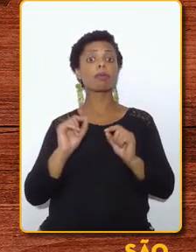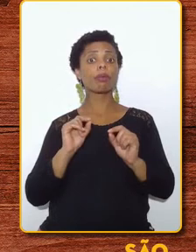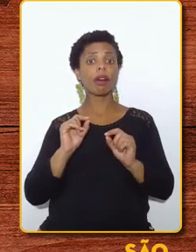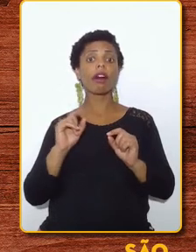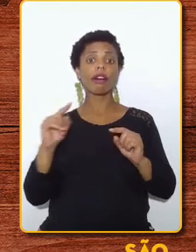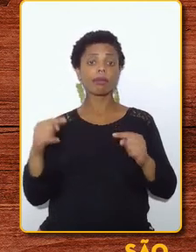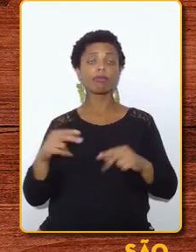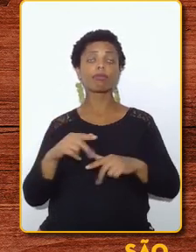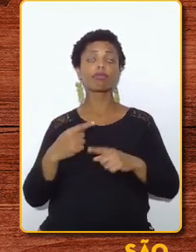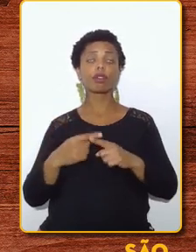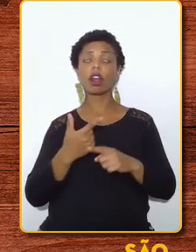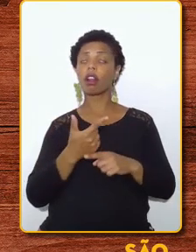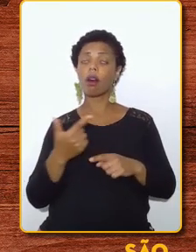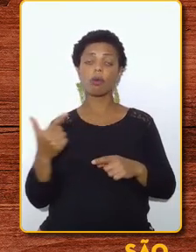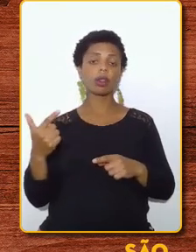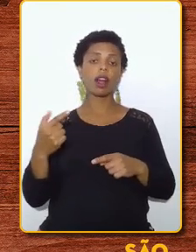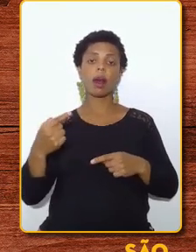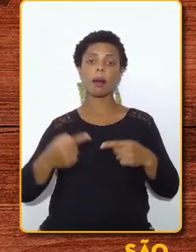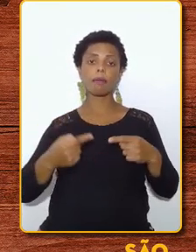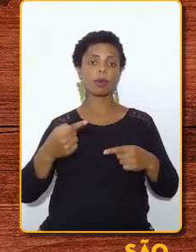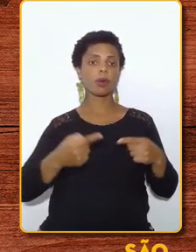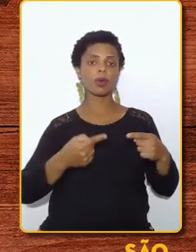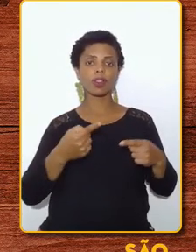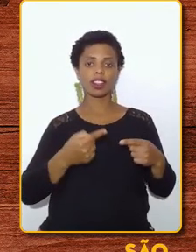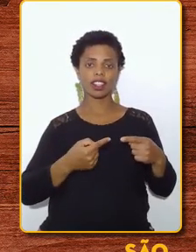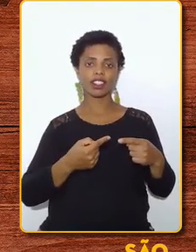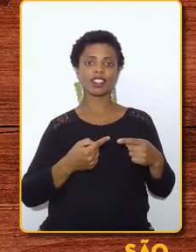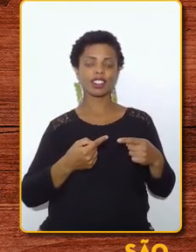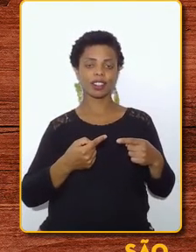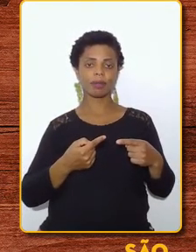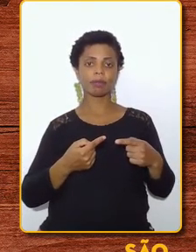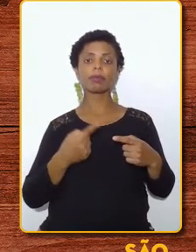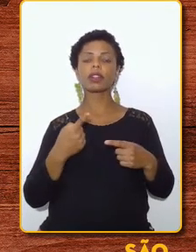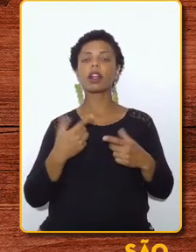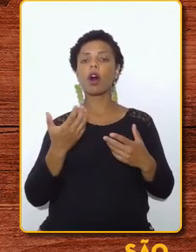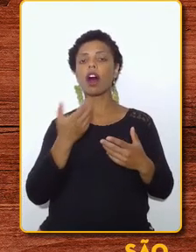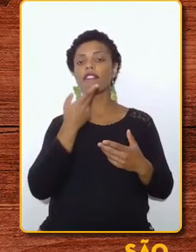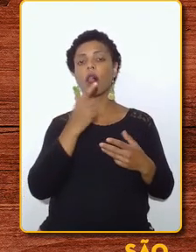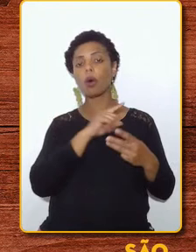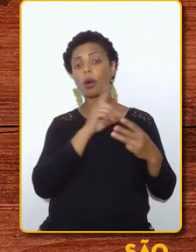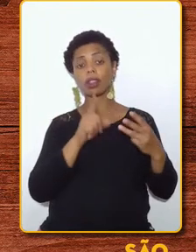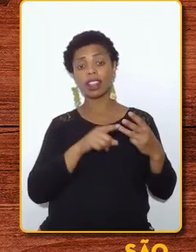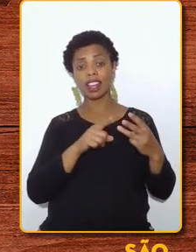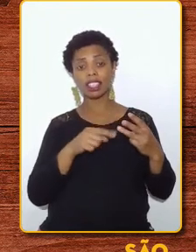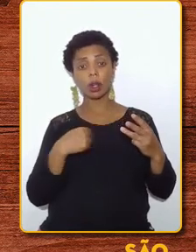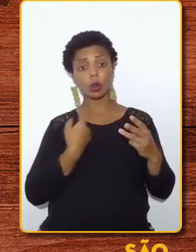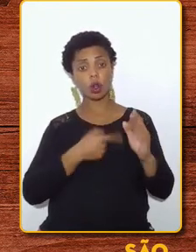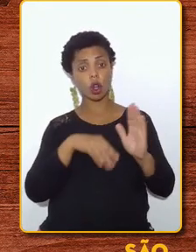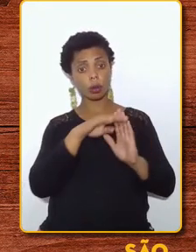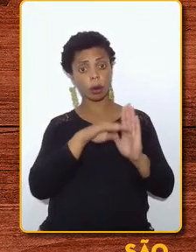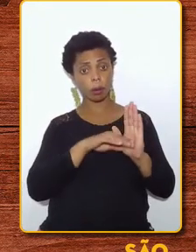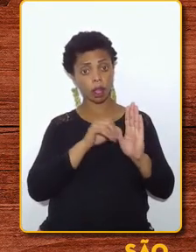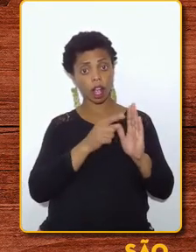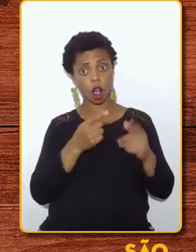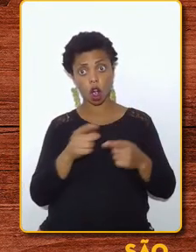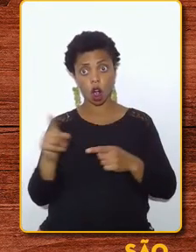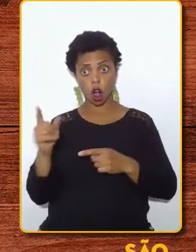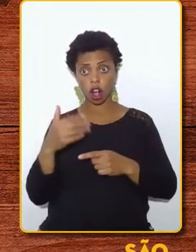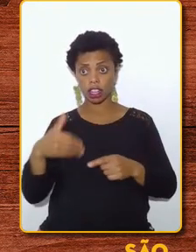do dólar. O que eu estou querendo dizer? Que o terceiro ponto do nosso programa é que um programa de combate à fome no Brasil tem